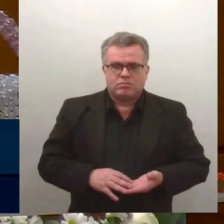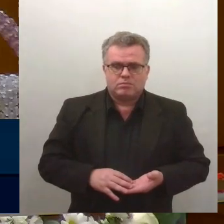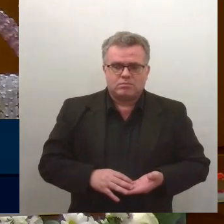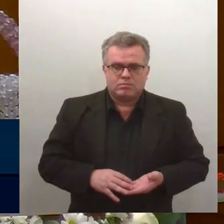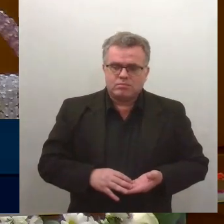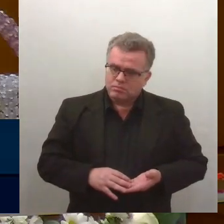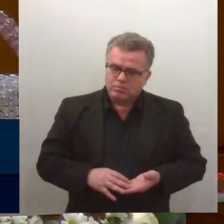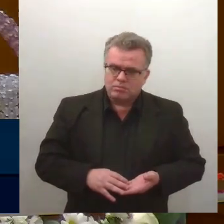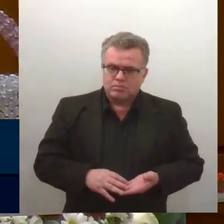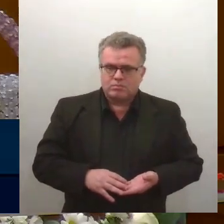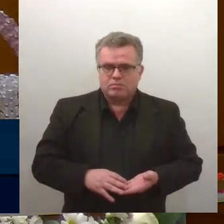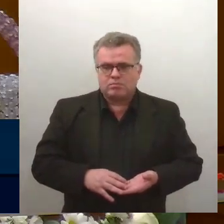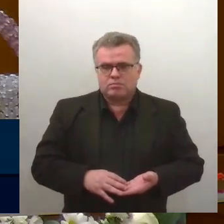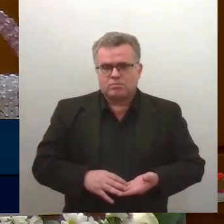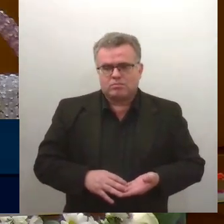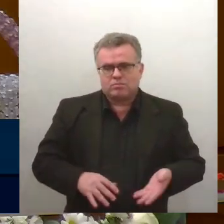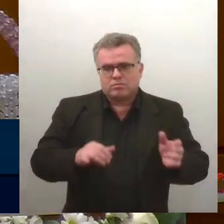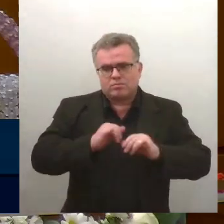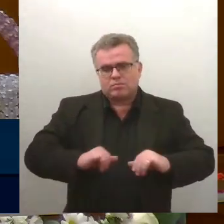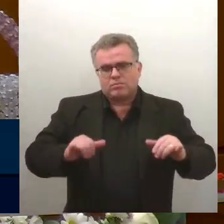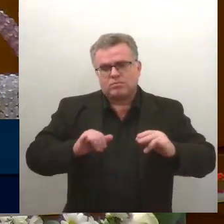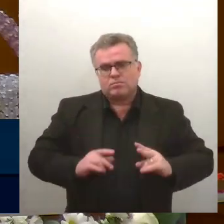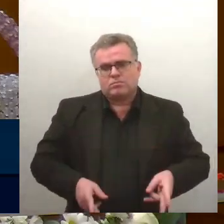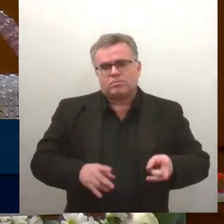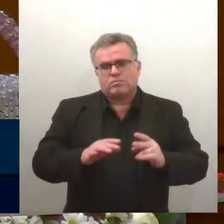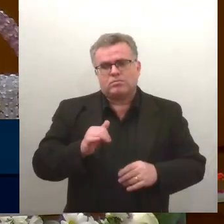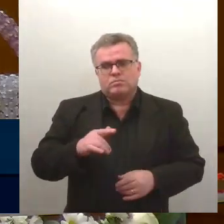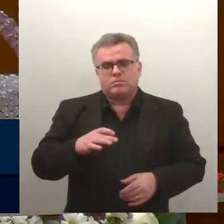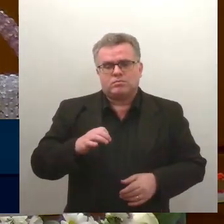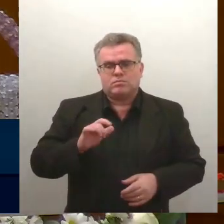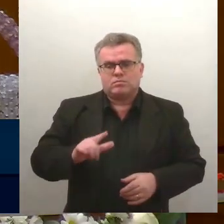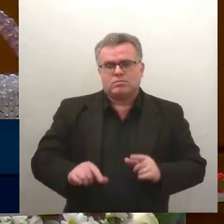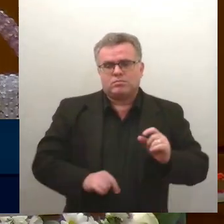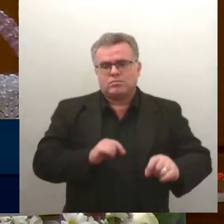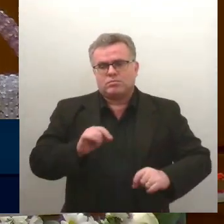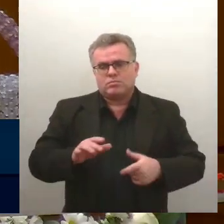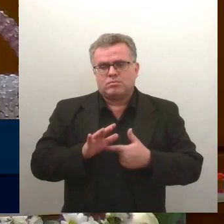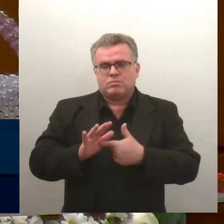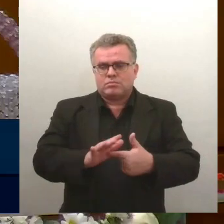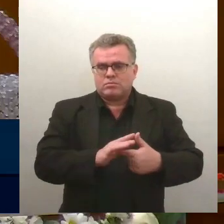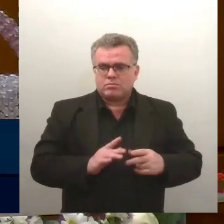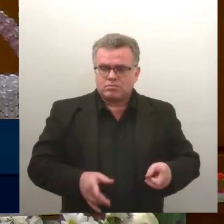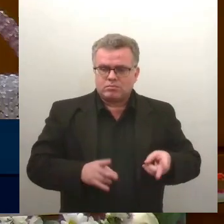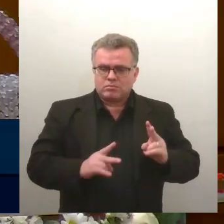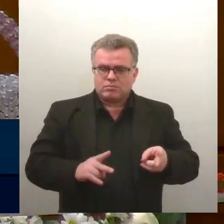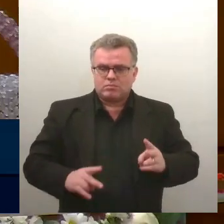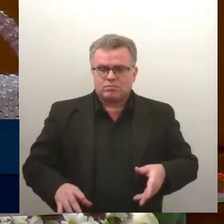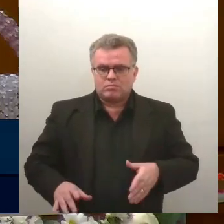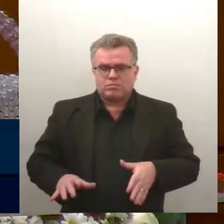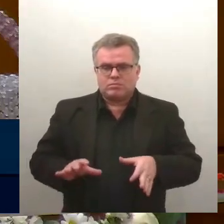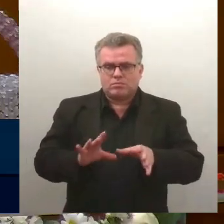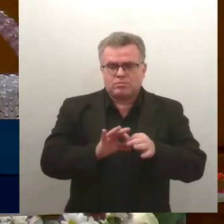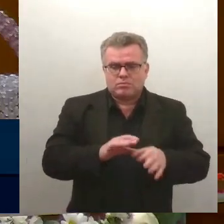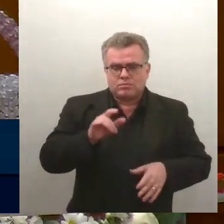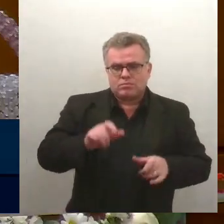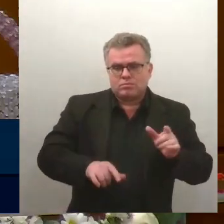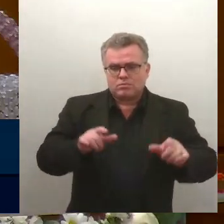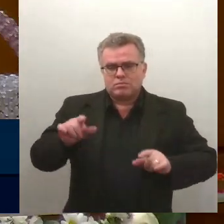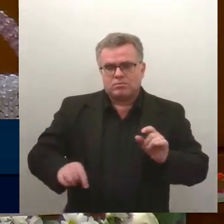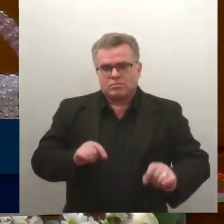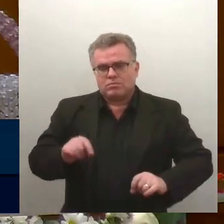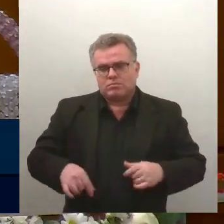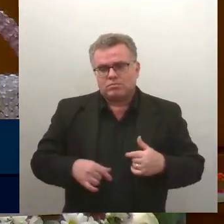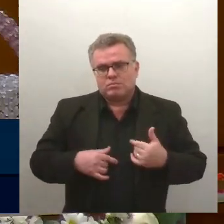biografia, eu faço questão de trazer, porque muitas das vezes o nome que é chamado ali é chamado o nome